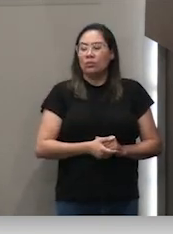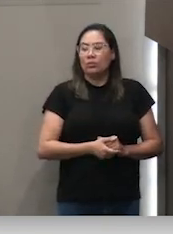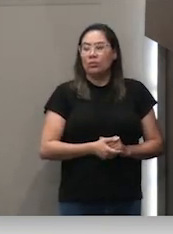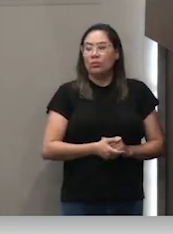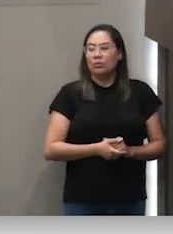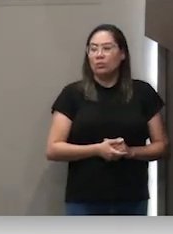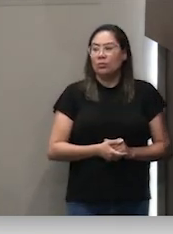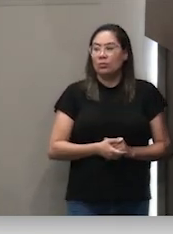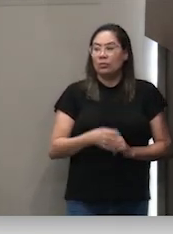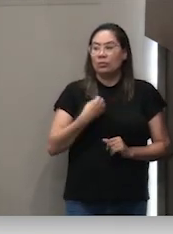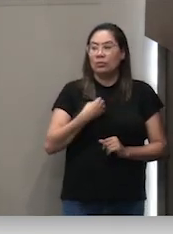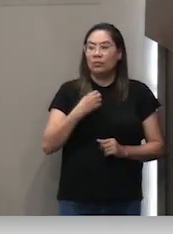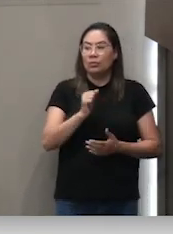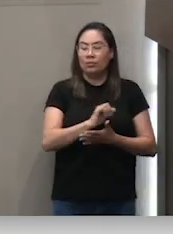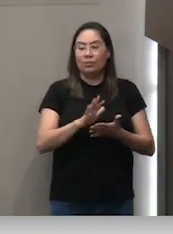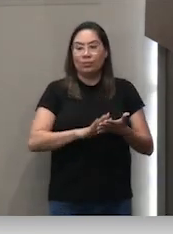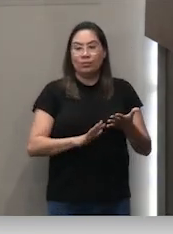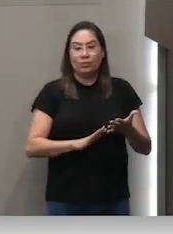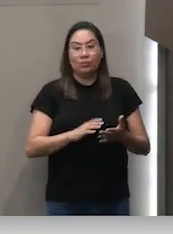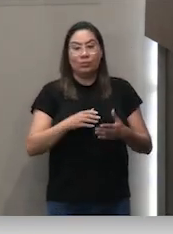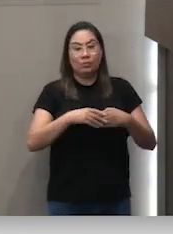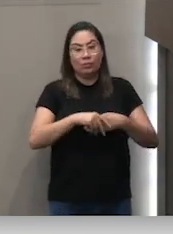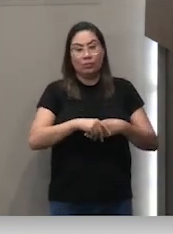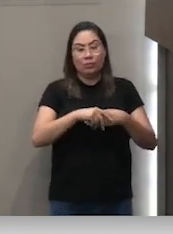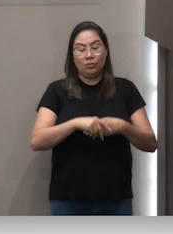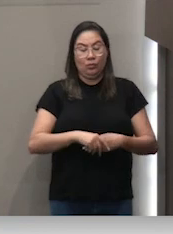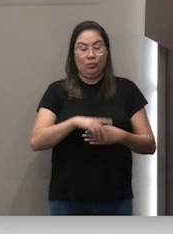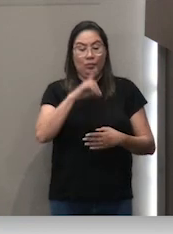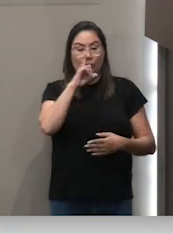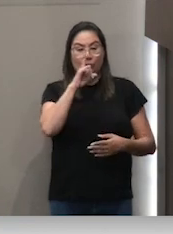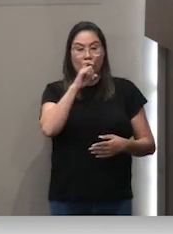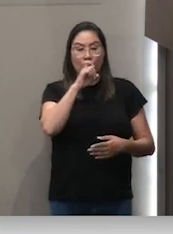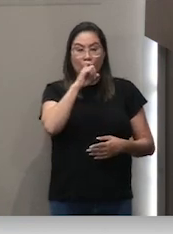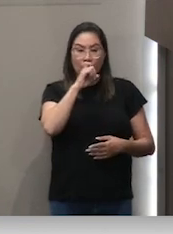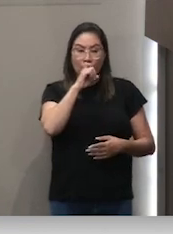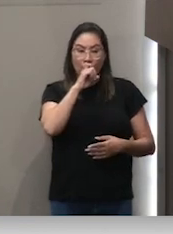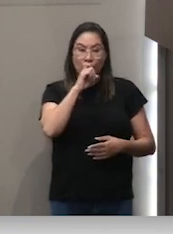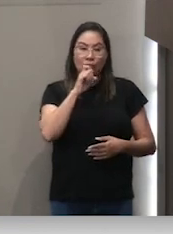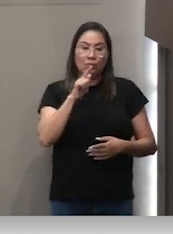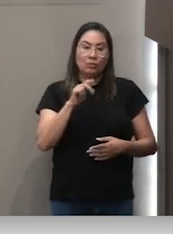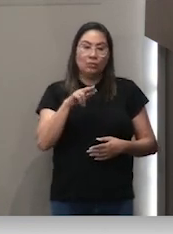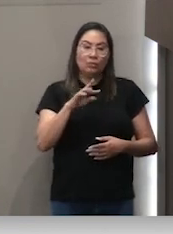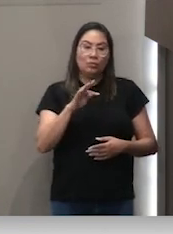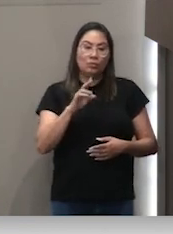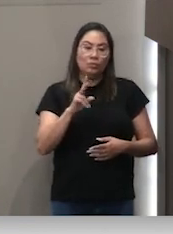estava com demanda no gabinete, cumprimentar os pais do nosso anjo, Gustavo.